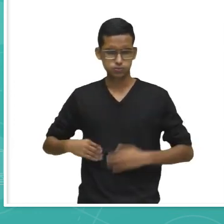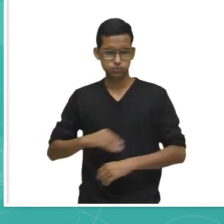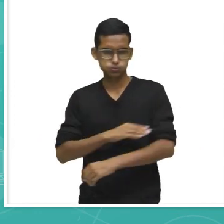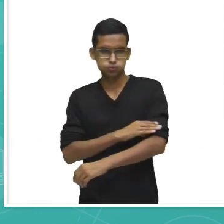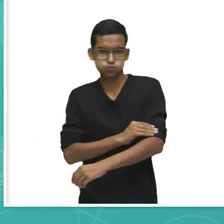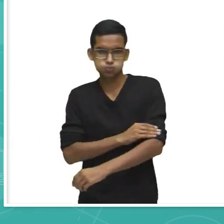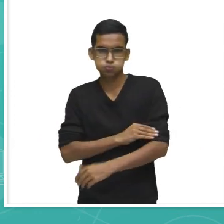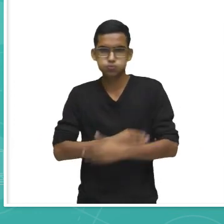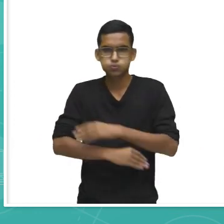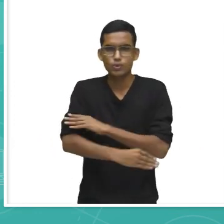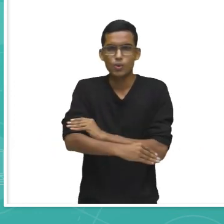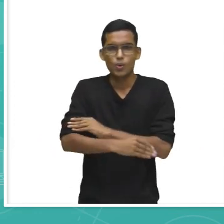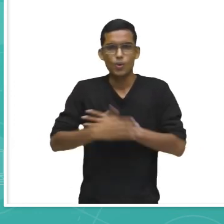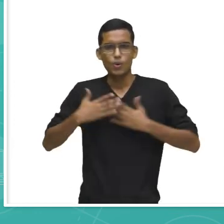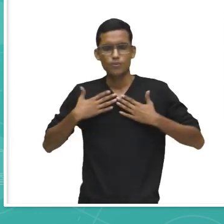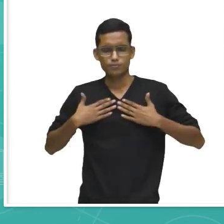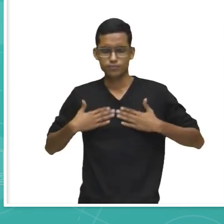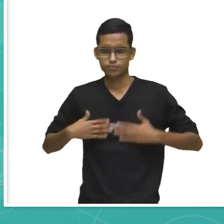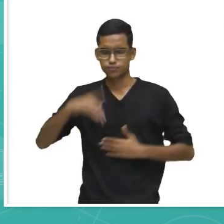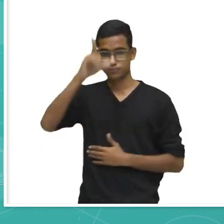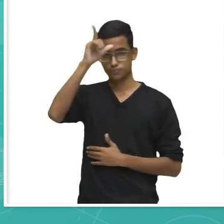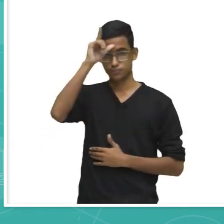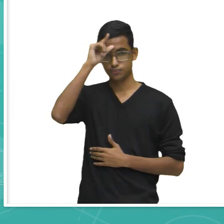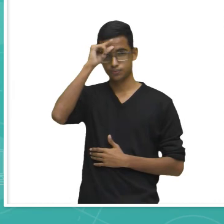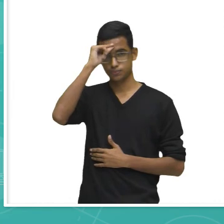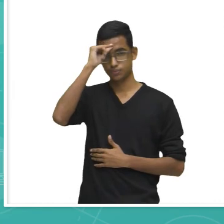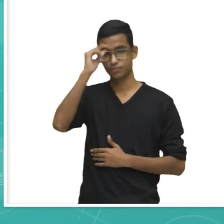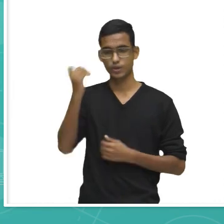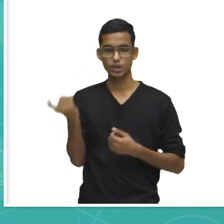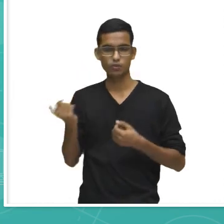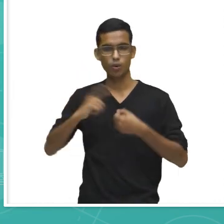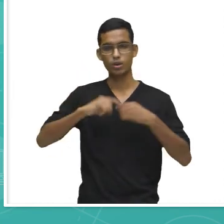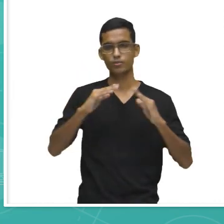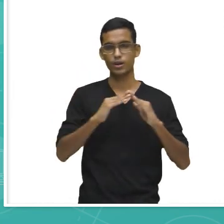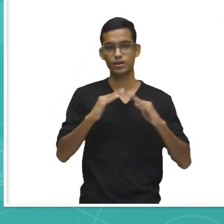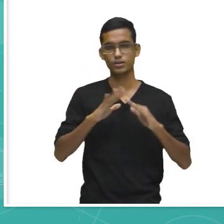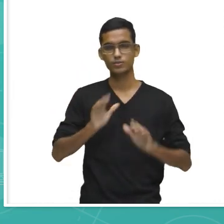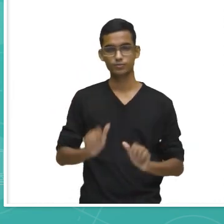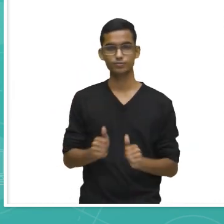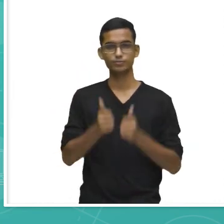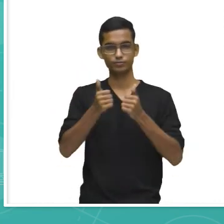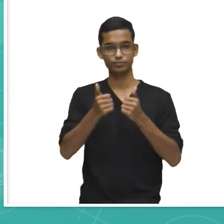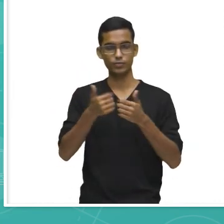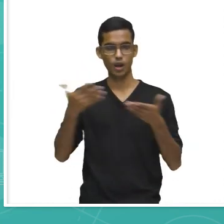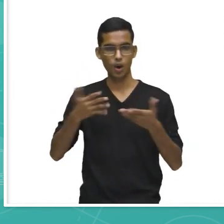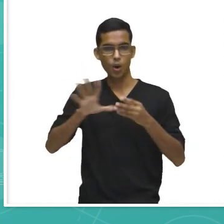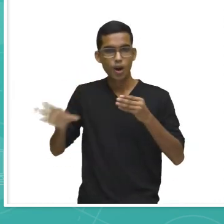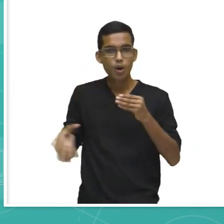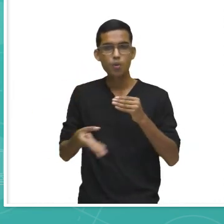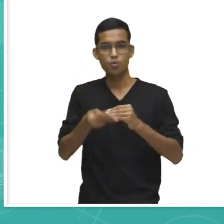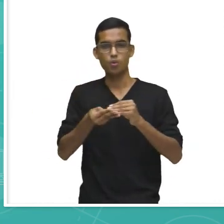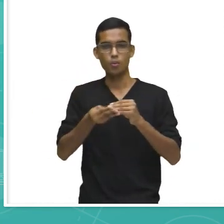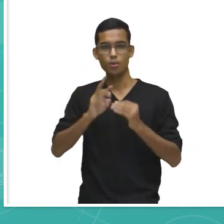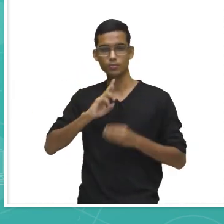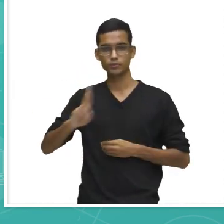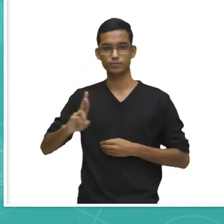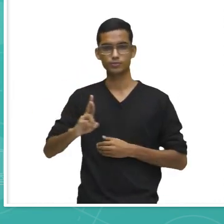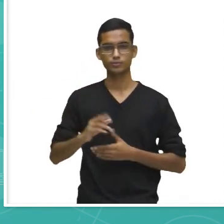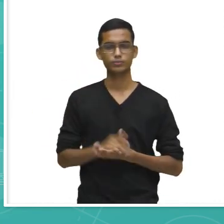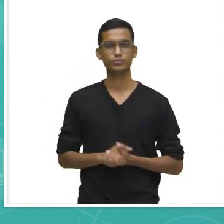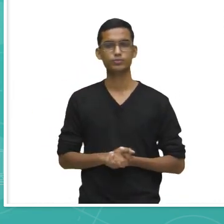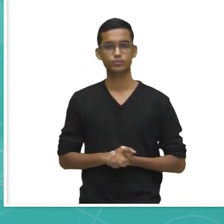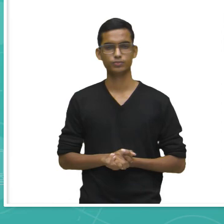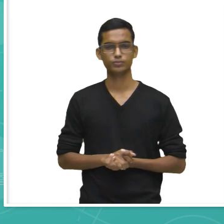uma boa volta para sua casa, tá? Muito bem, e agora vamos ao nosso comentário. O que será que eu tenho mais para falar sobre a